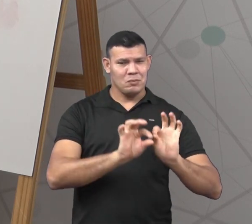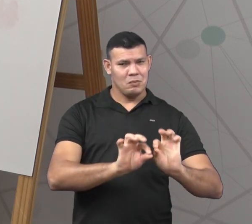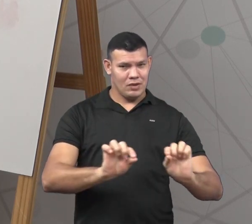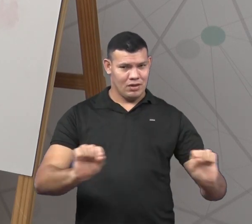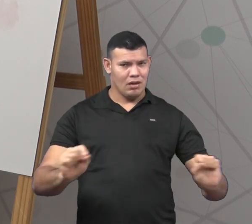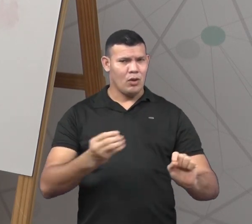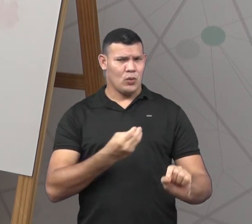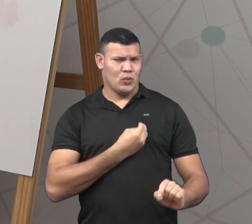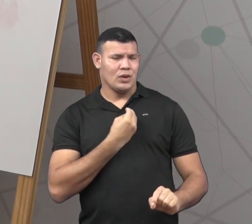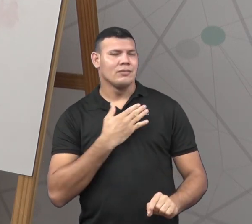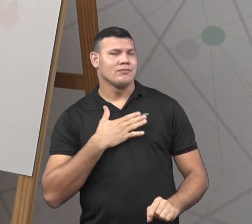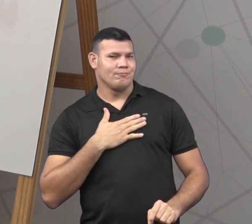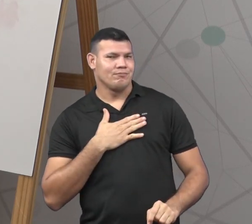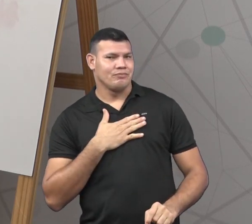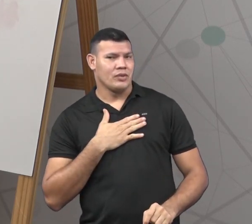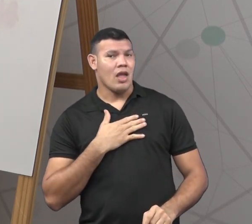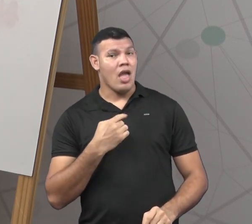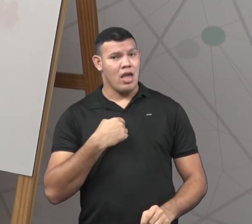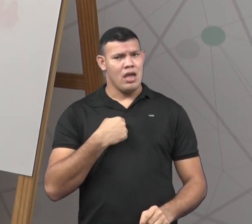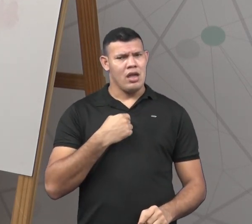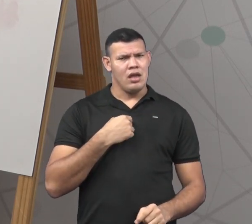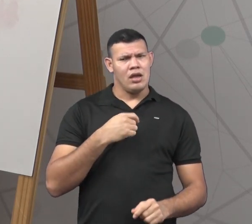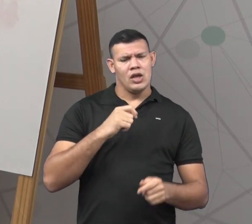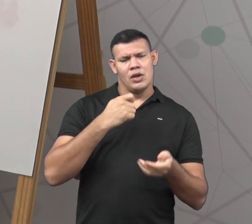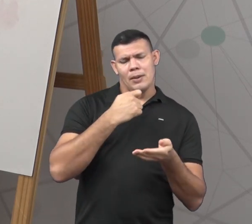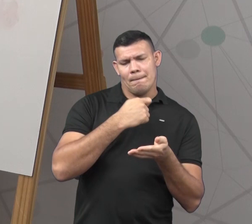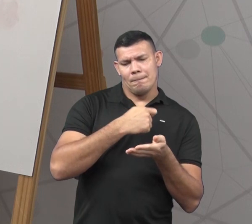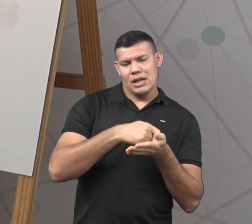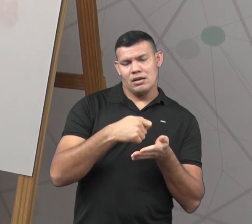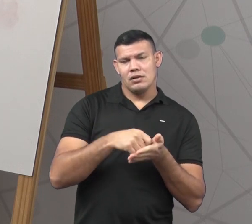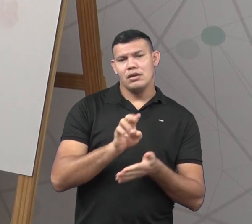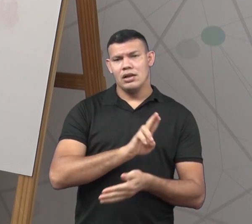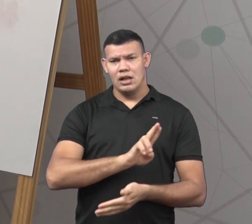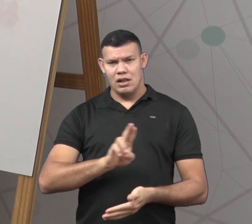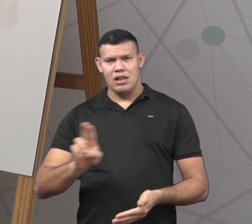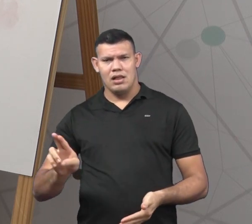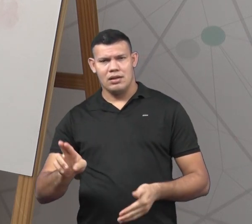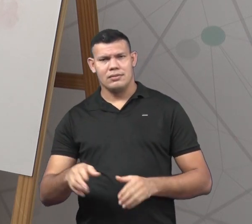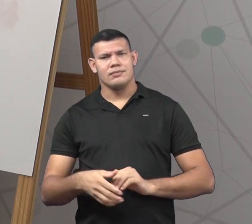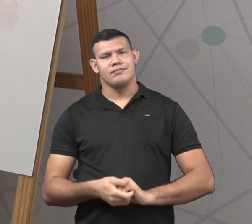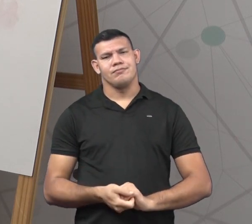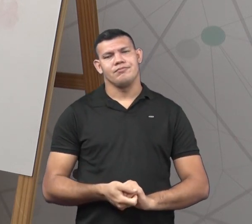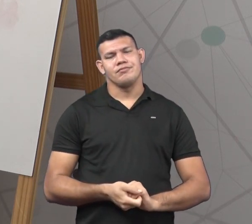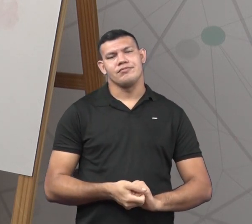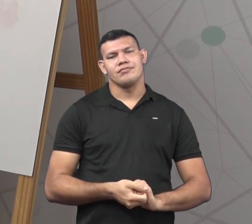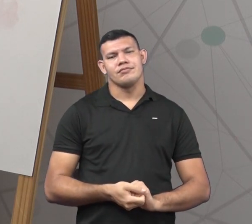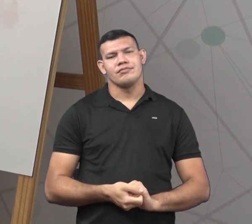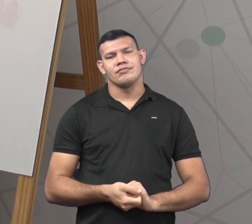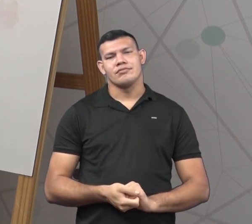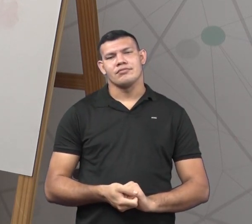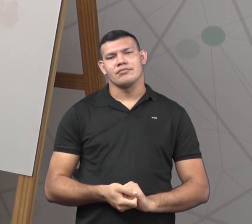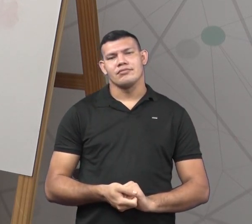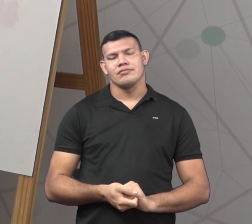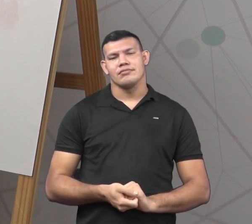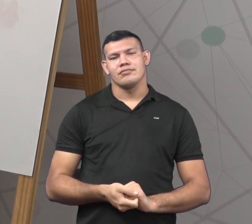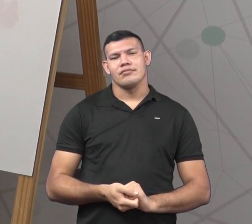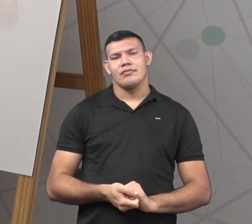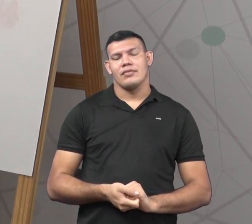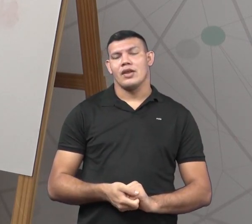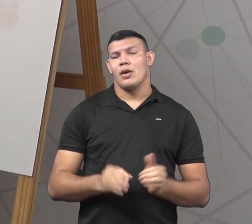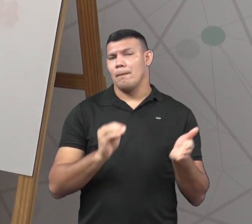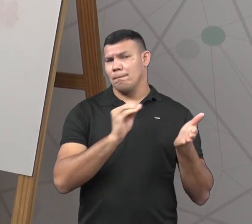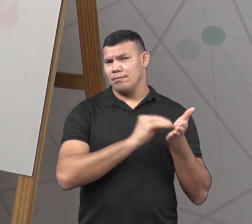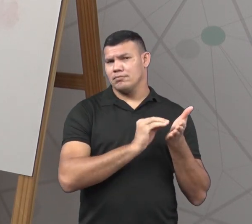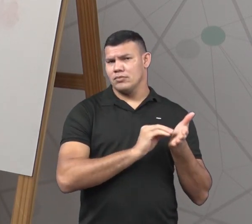assim e eu vou escrever o meu nome. Essa é a minha linha do tempo, então eu vou colocar meu nome para vocês